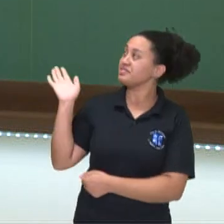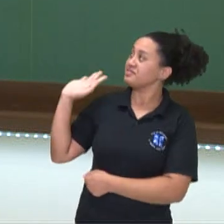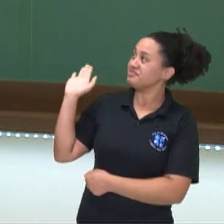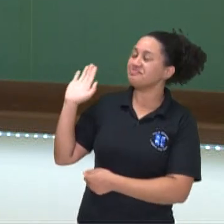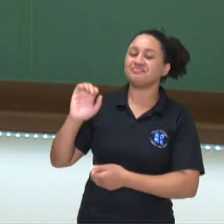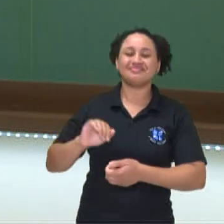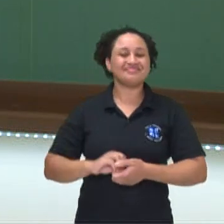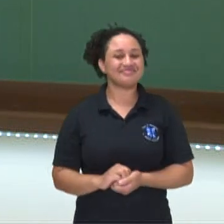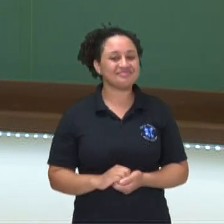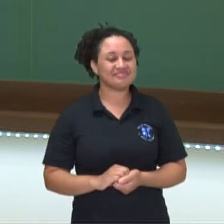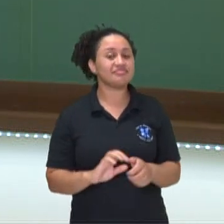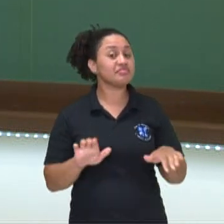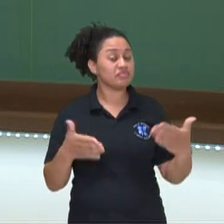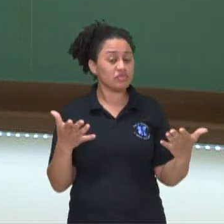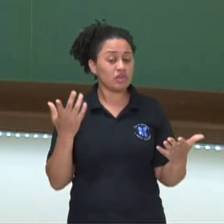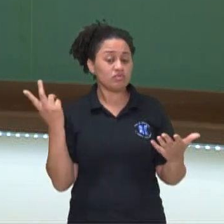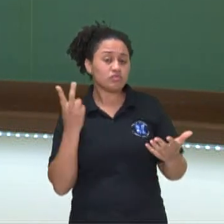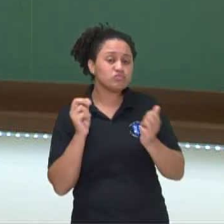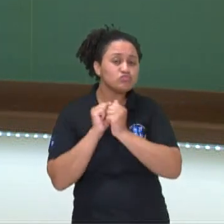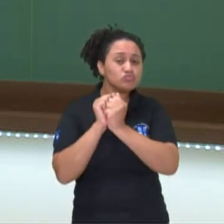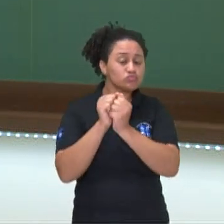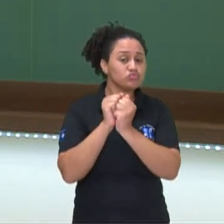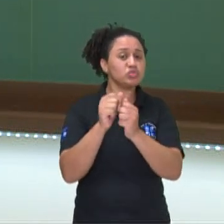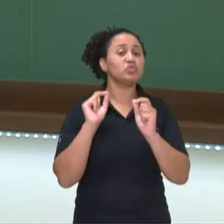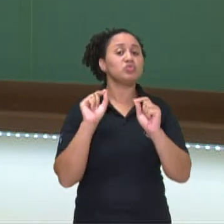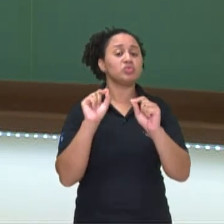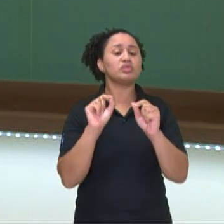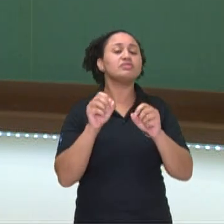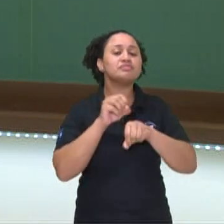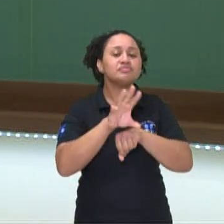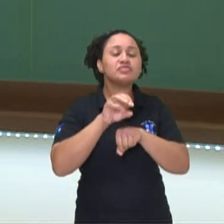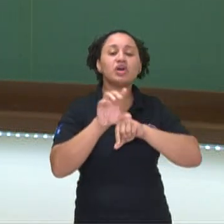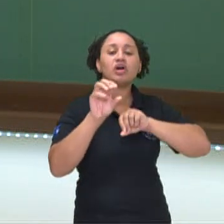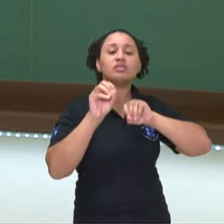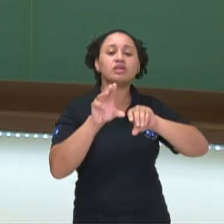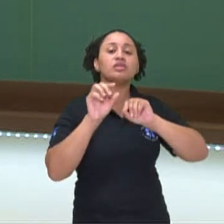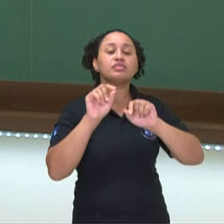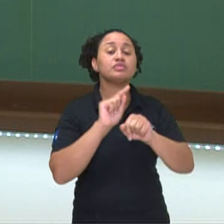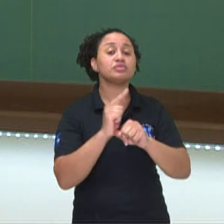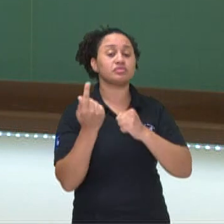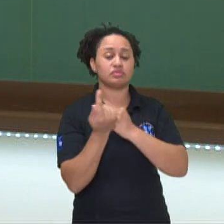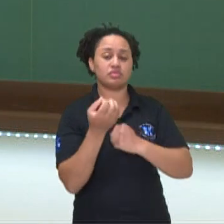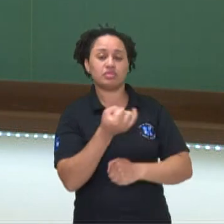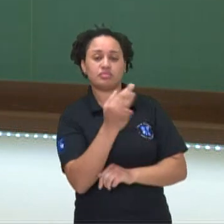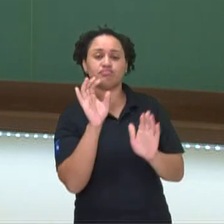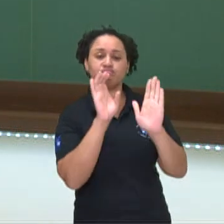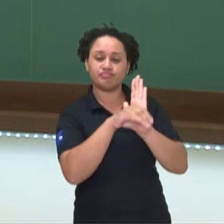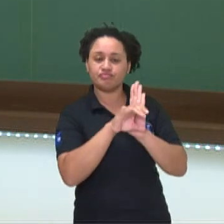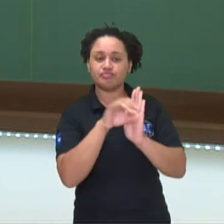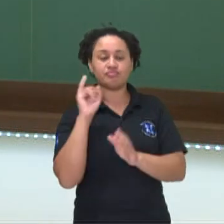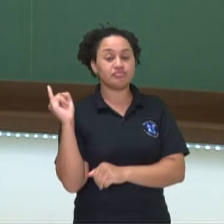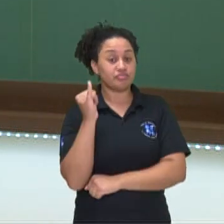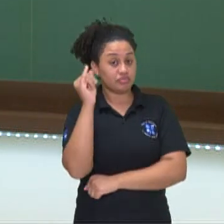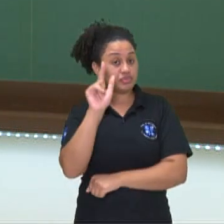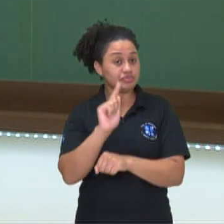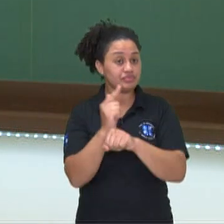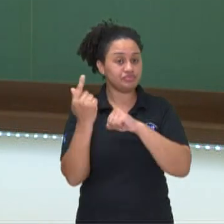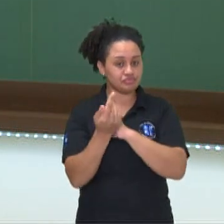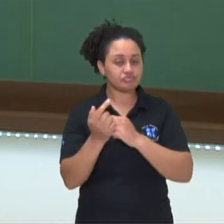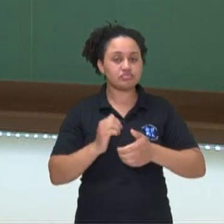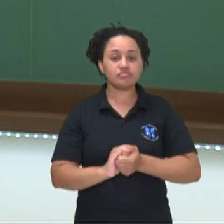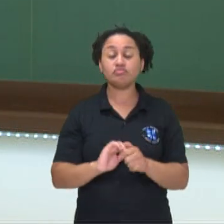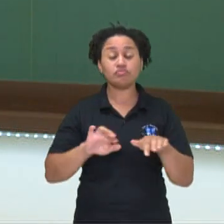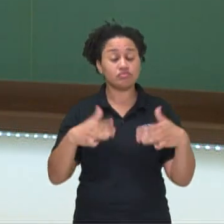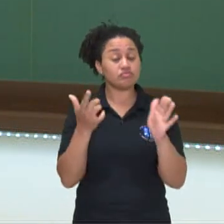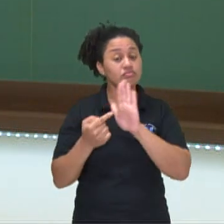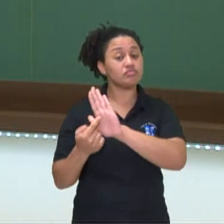juntos vamos levar até você um pouquinho da geografia. Vamos discutir alguns conceitos que são fundamentais para a geografia. E para isso eu